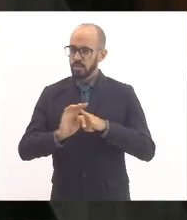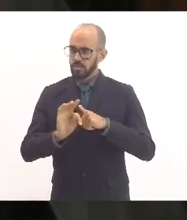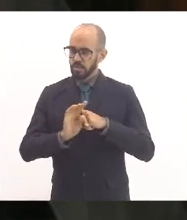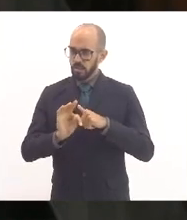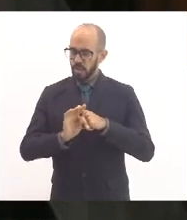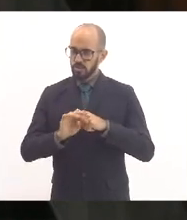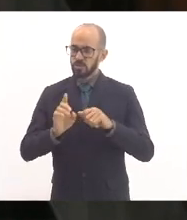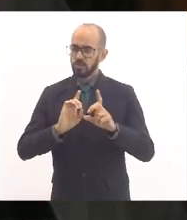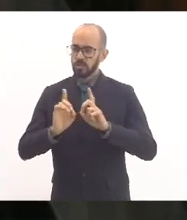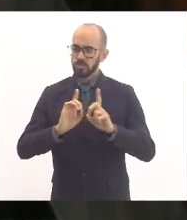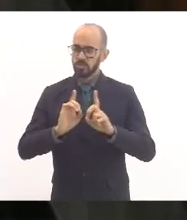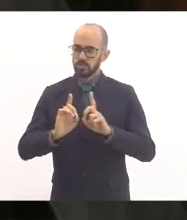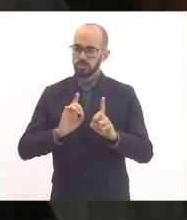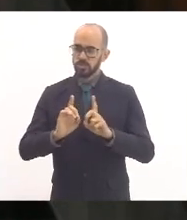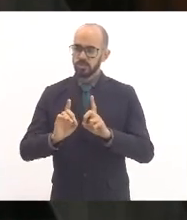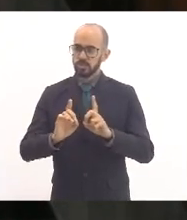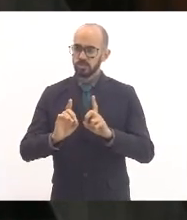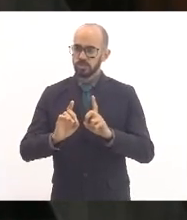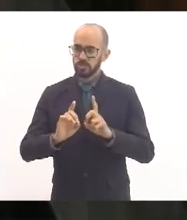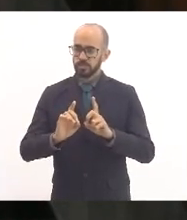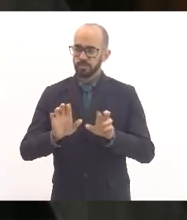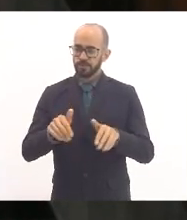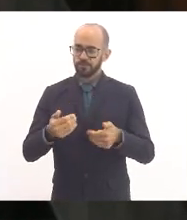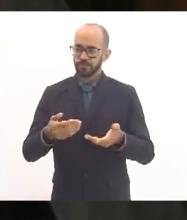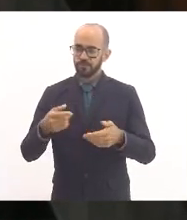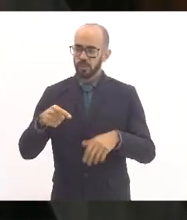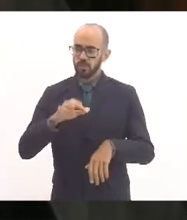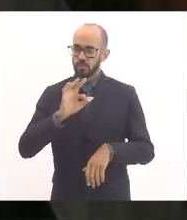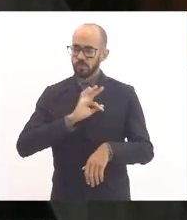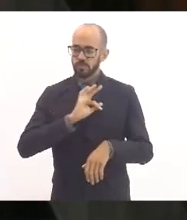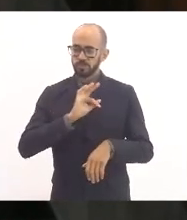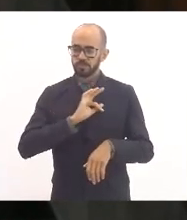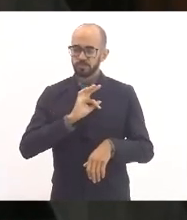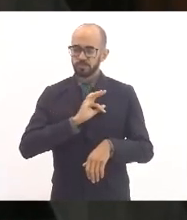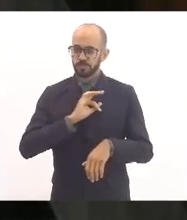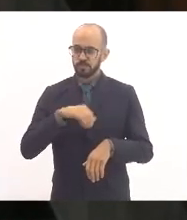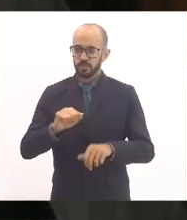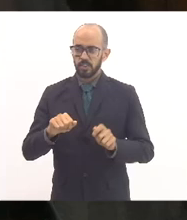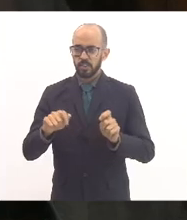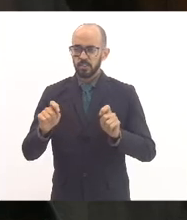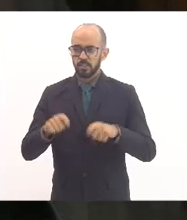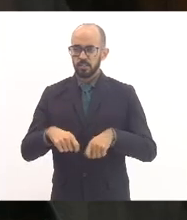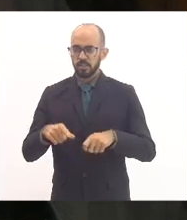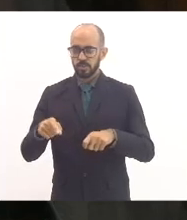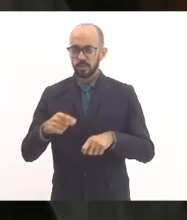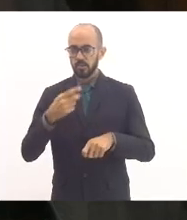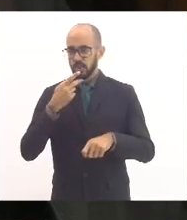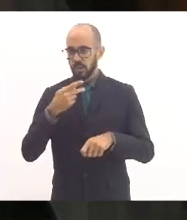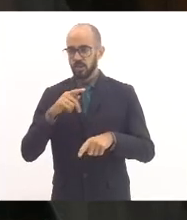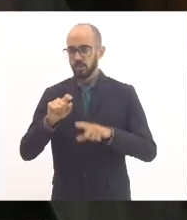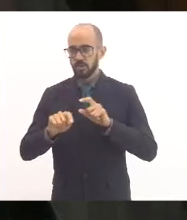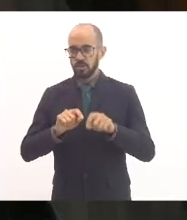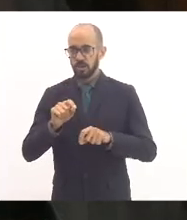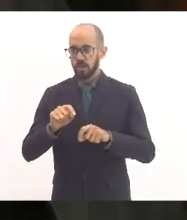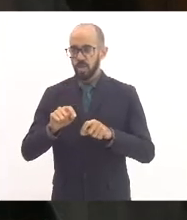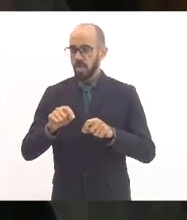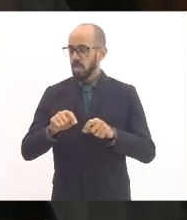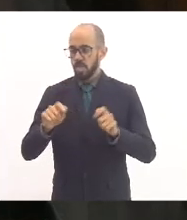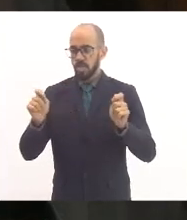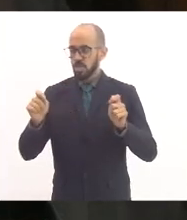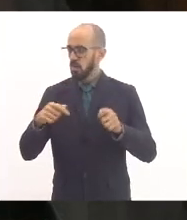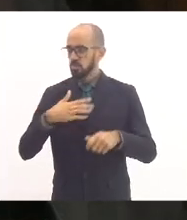o importante hoje é a tiragem do Estado do Rio de Janeiro os agentes da Polícia Civil dizendo o seguinte não